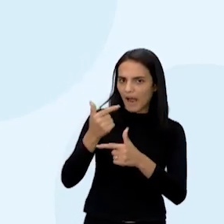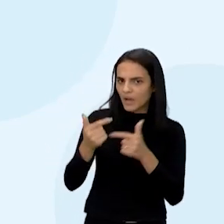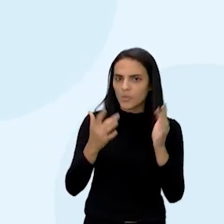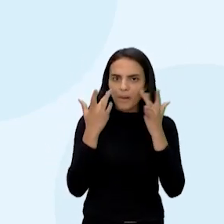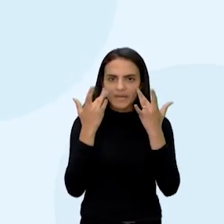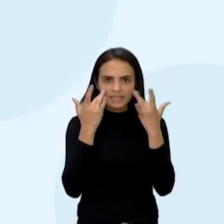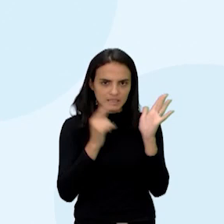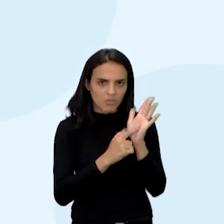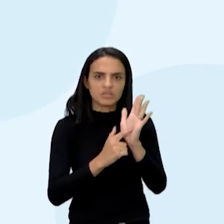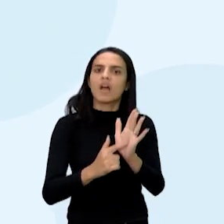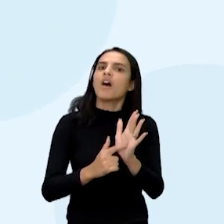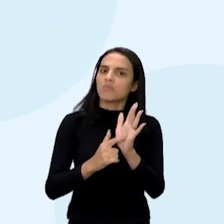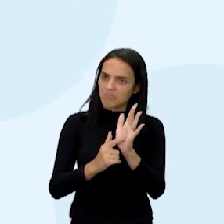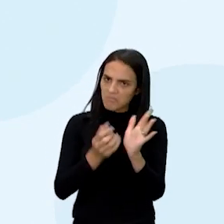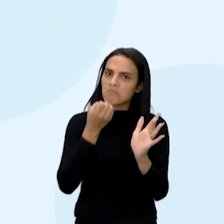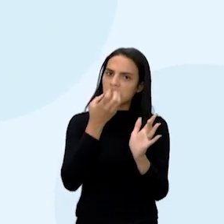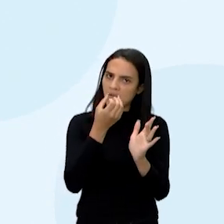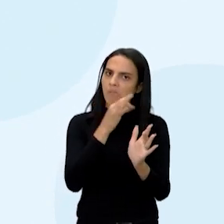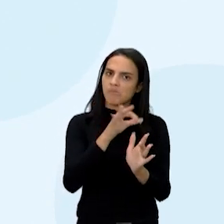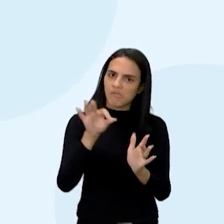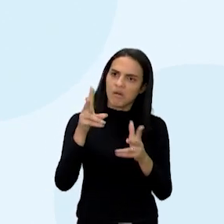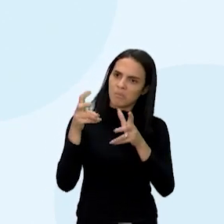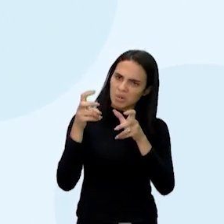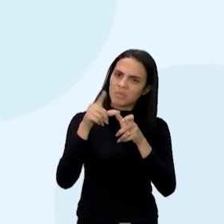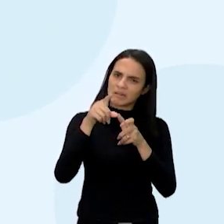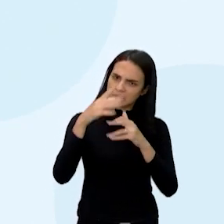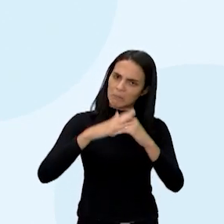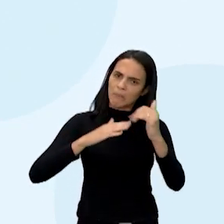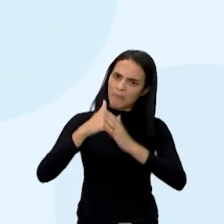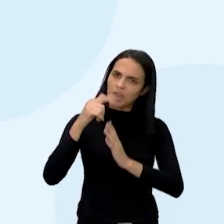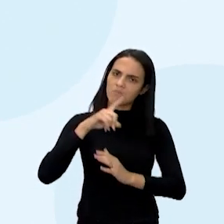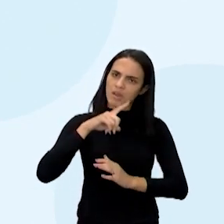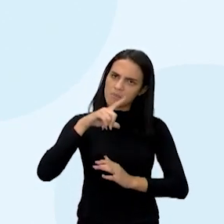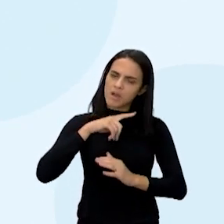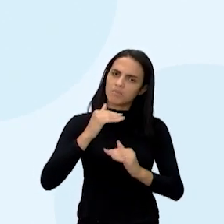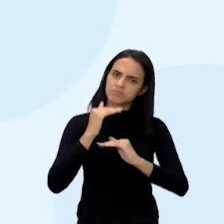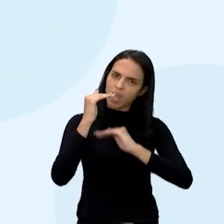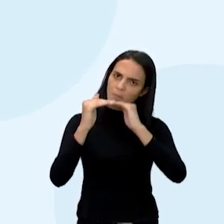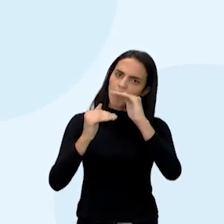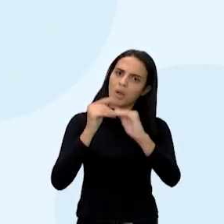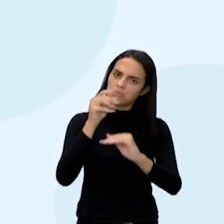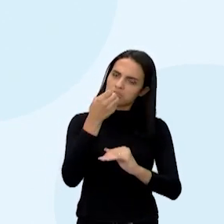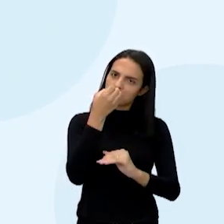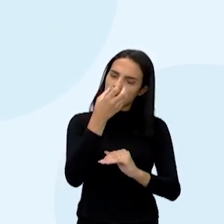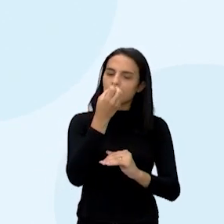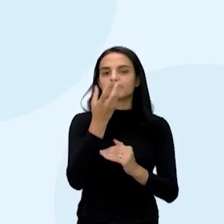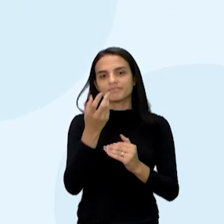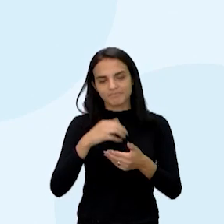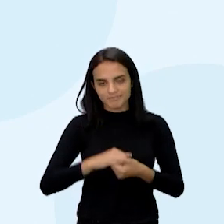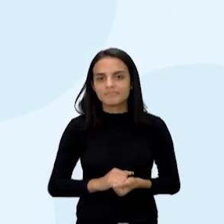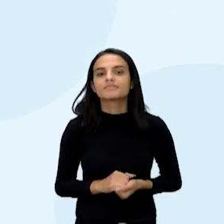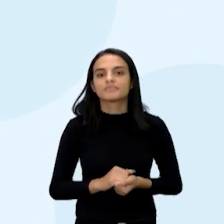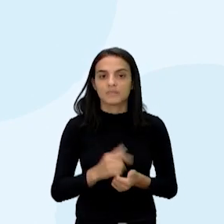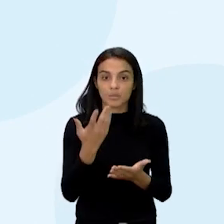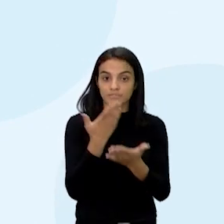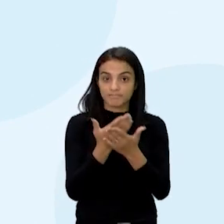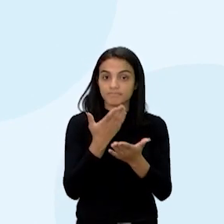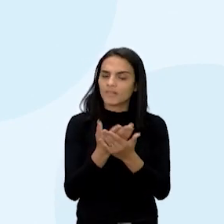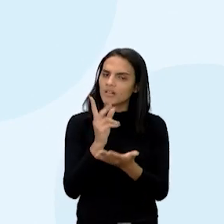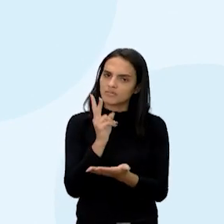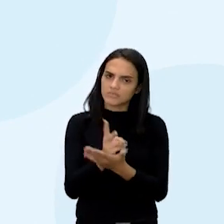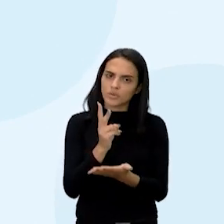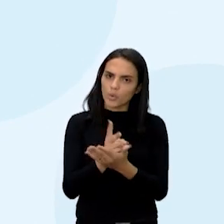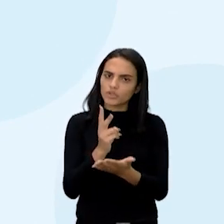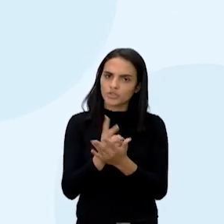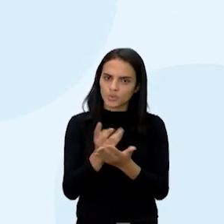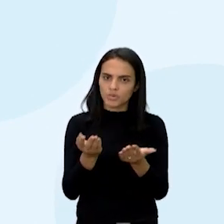os professores conseguem perceber com mais clareza que eles têm essa habilidade acima da média. Essa é uma superdotação que permanece estável ao longo do tempo